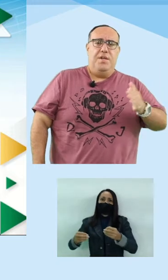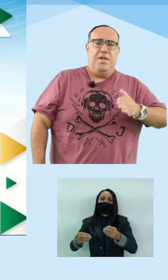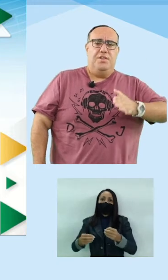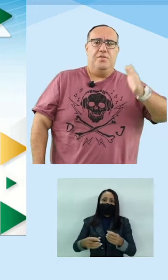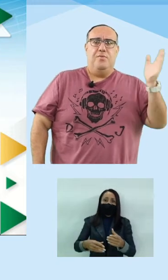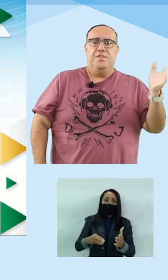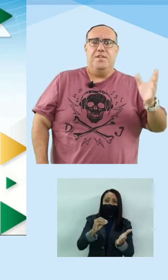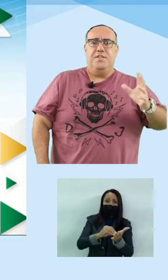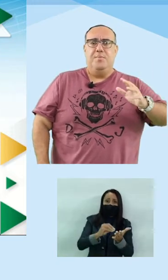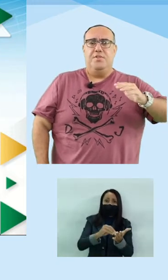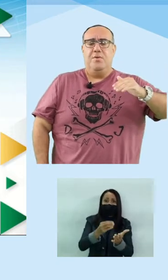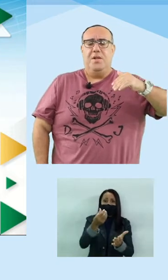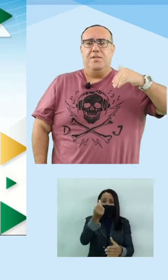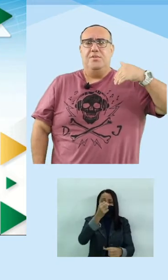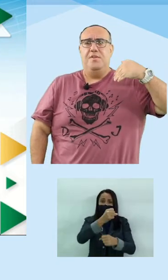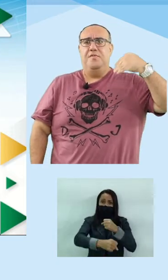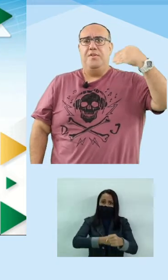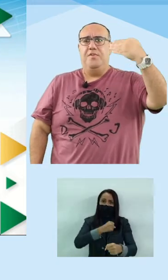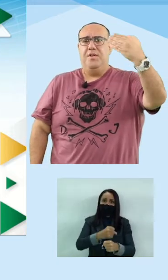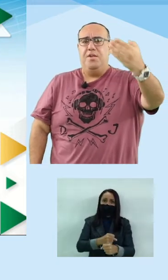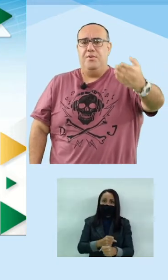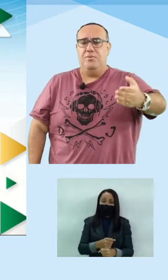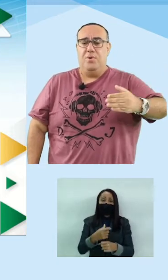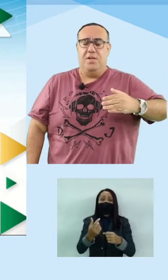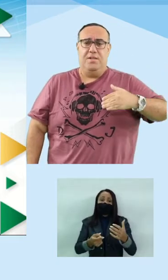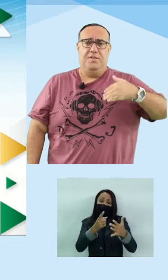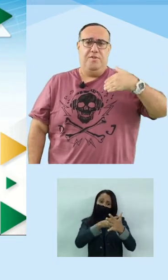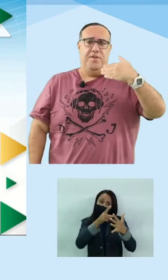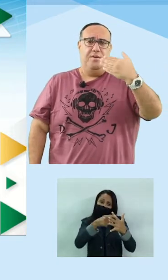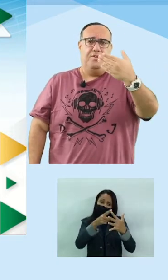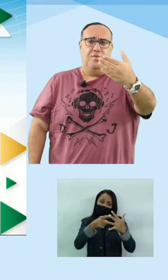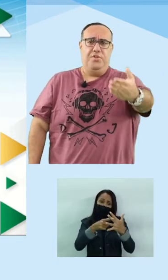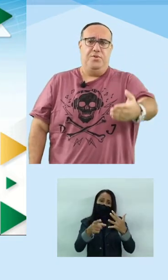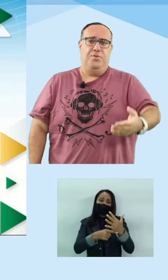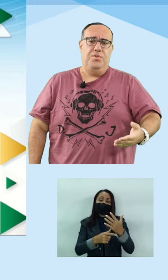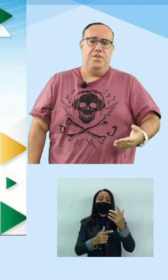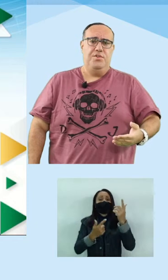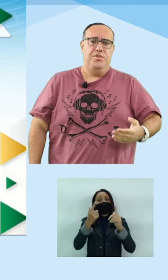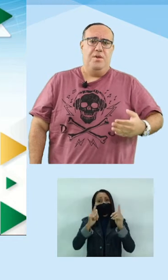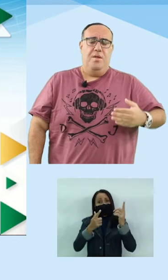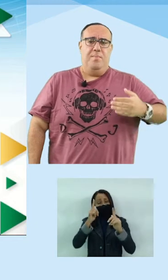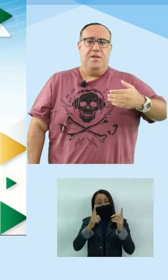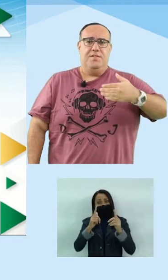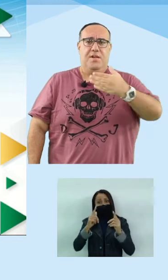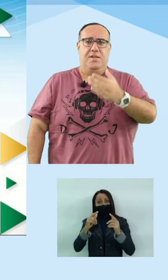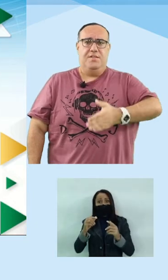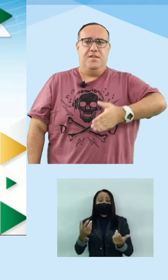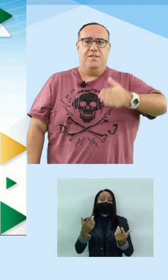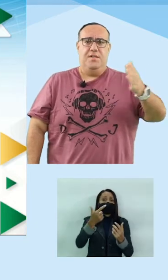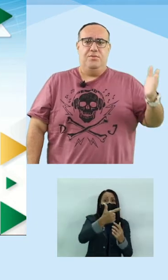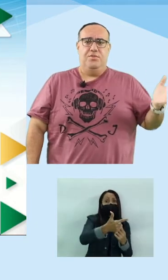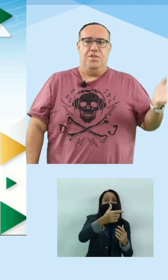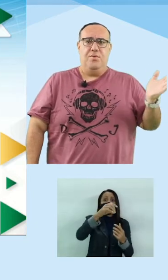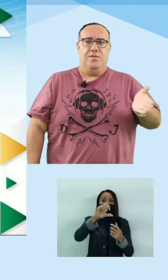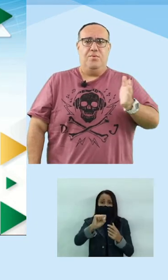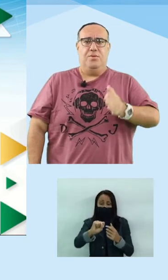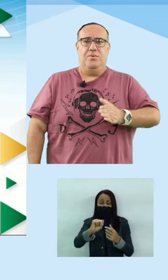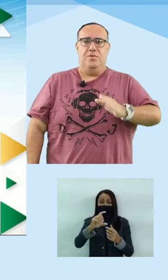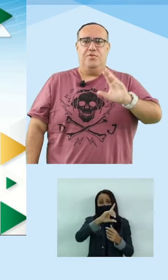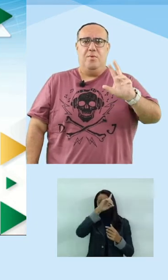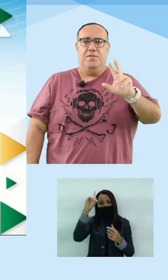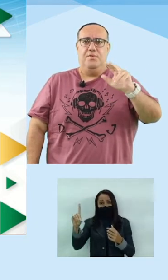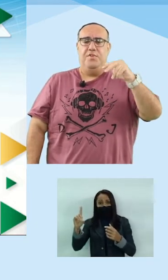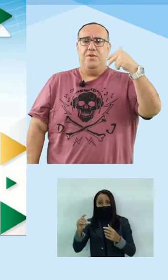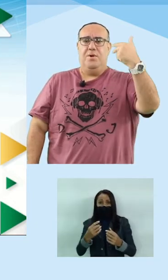faltam, que restam, vão ser atribuídos ao calendário de fevereiro. No calendário de fevereiro são 28 dias, mas a cada 6 anos, de 4 em 4